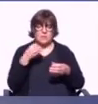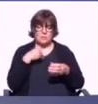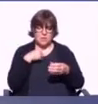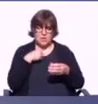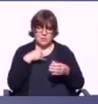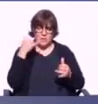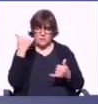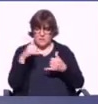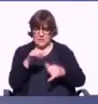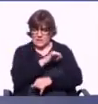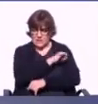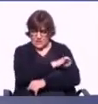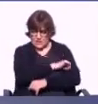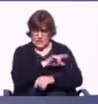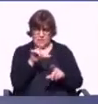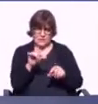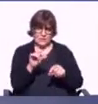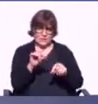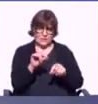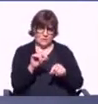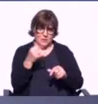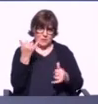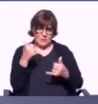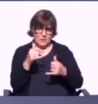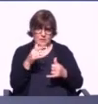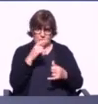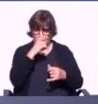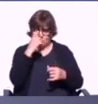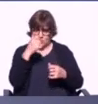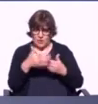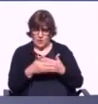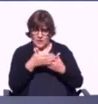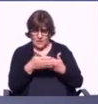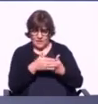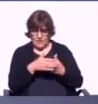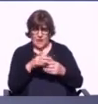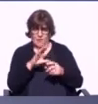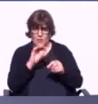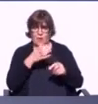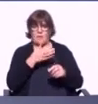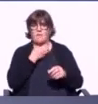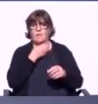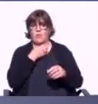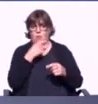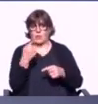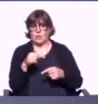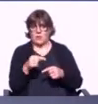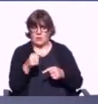batendo em crianças e em pessoas de idade, conforme foi em Vila do Conde, por exemplo,